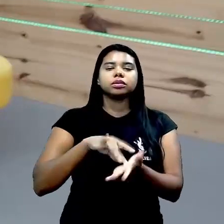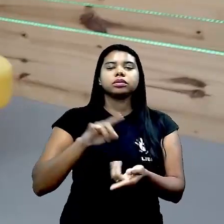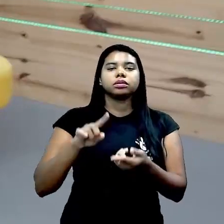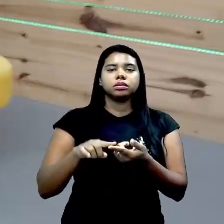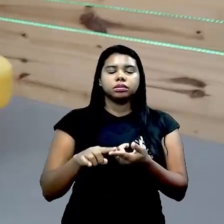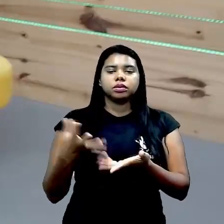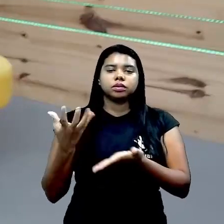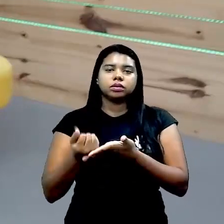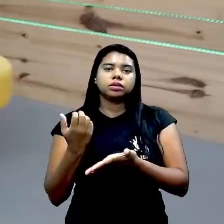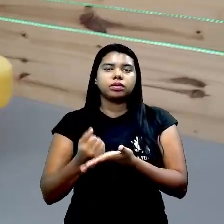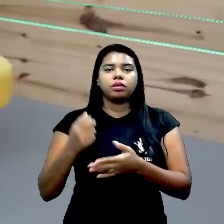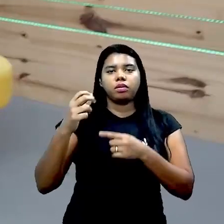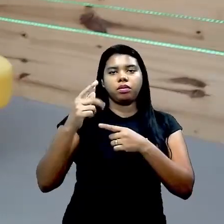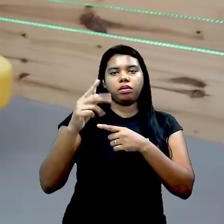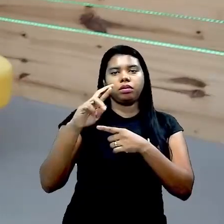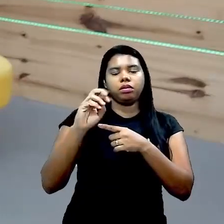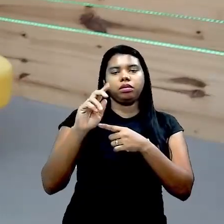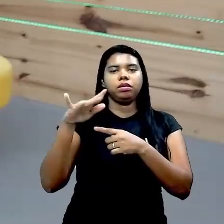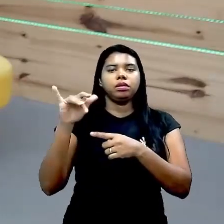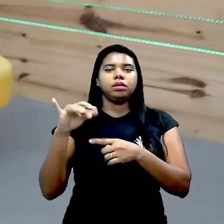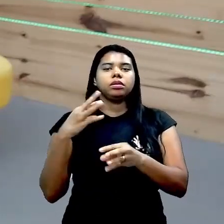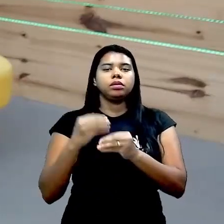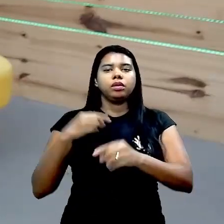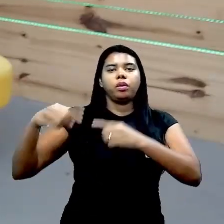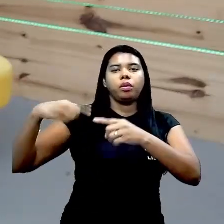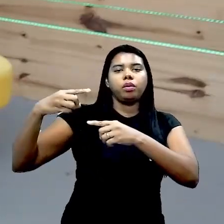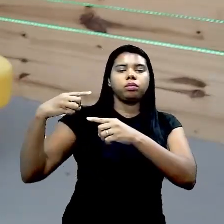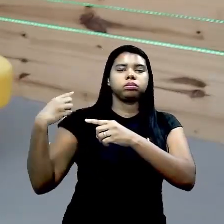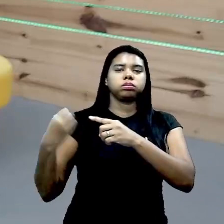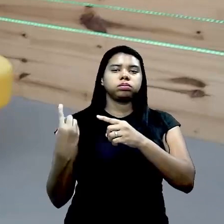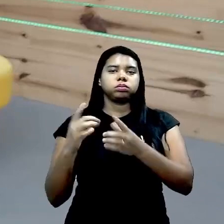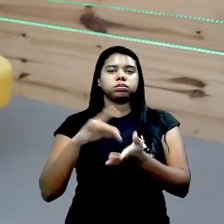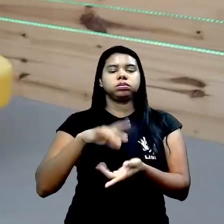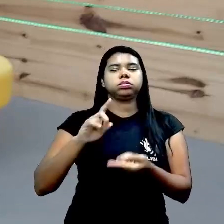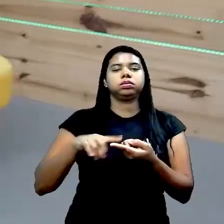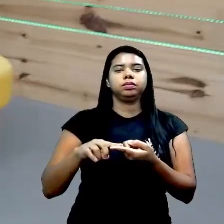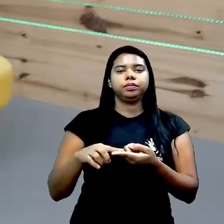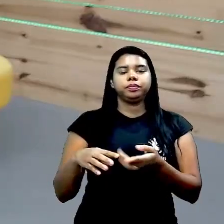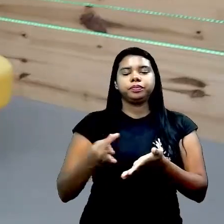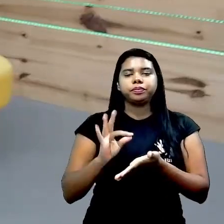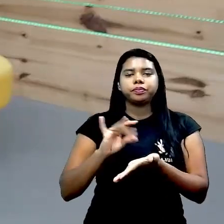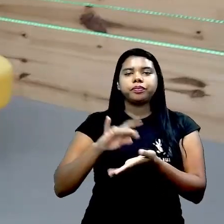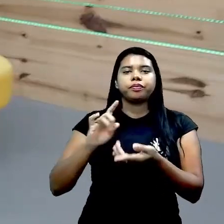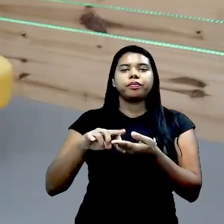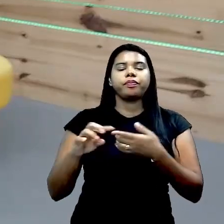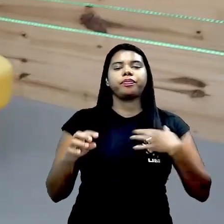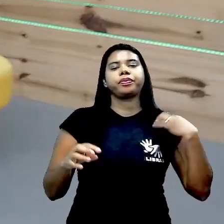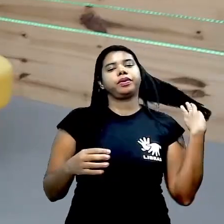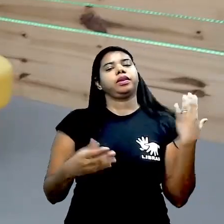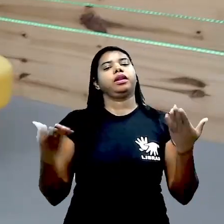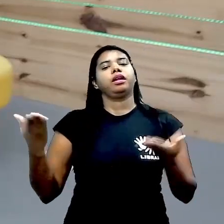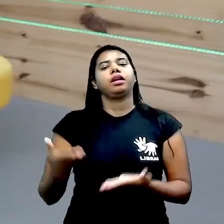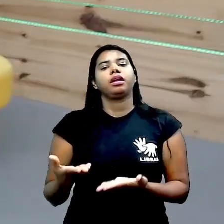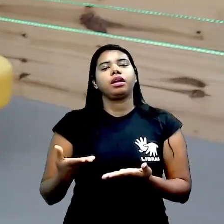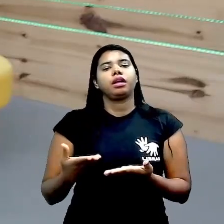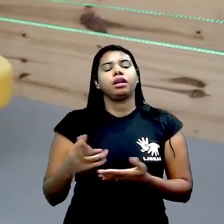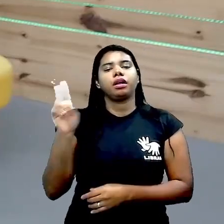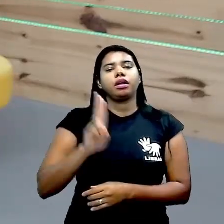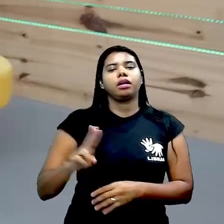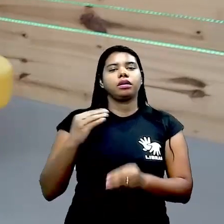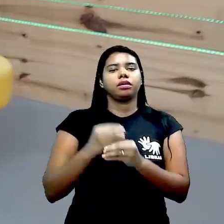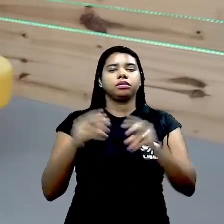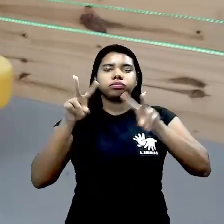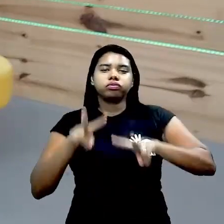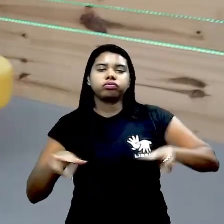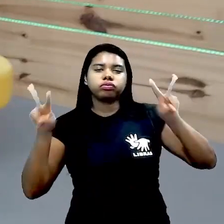programar. Porque a depuração e a compilação fica a cargo da Engine. Isso. Então, o recurso do